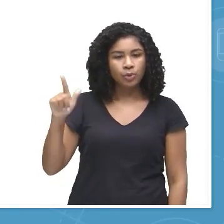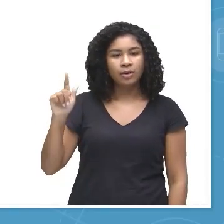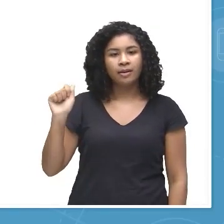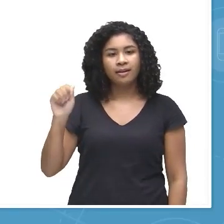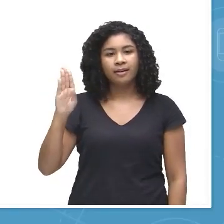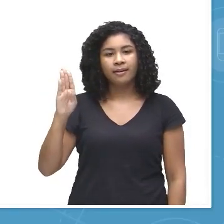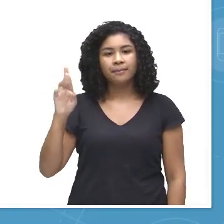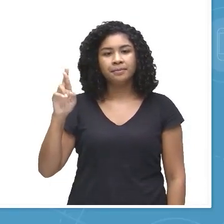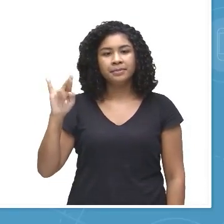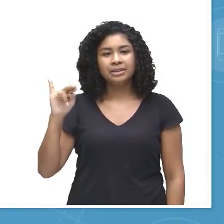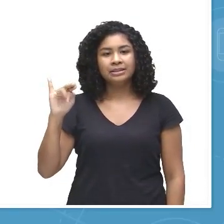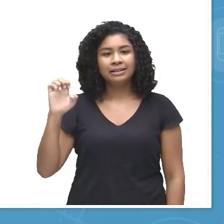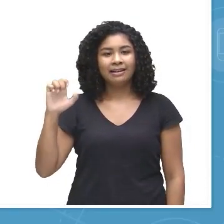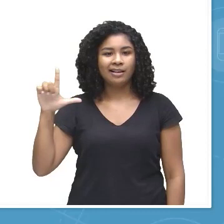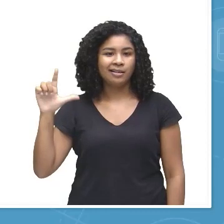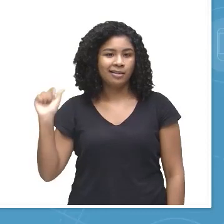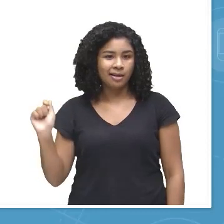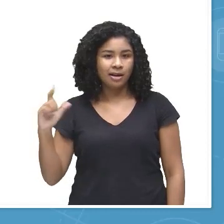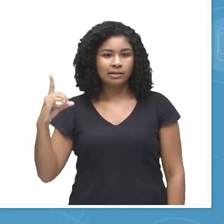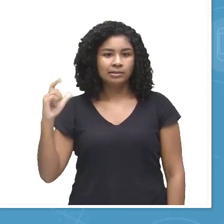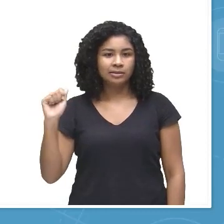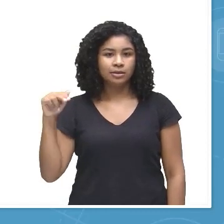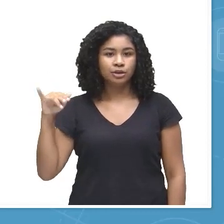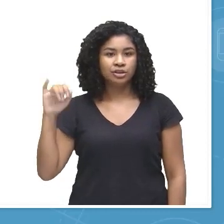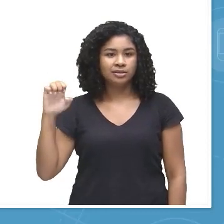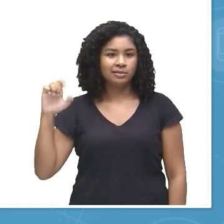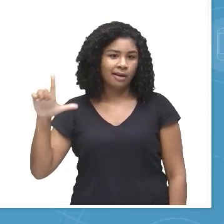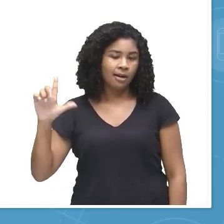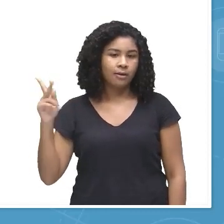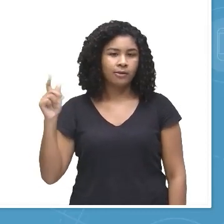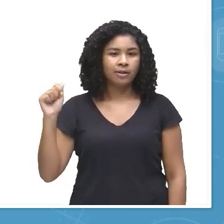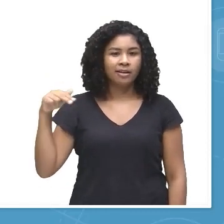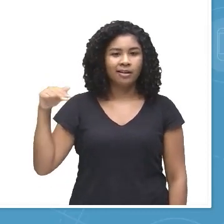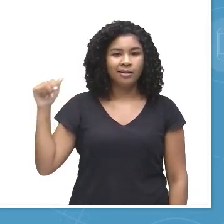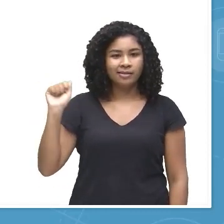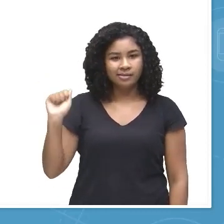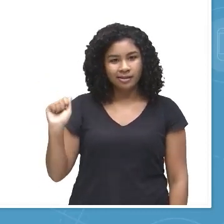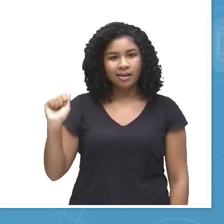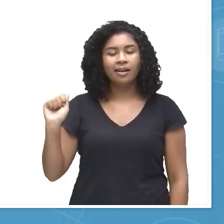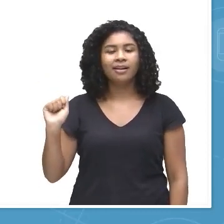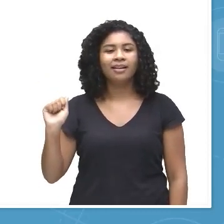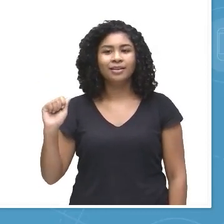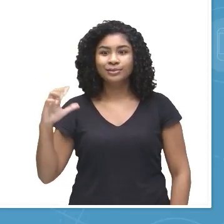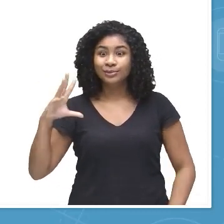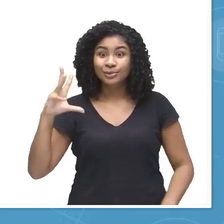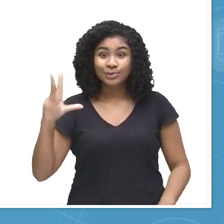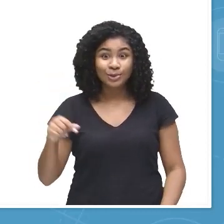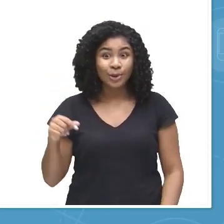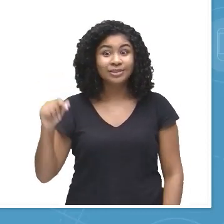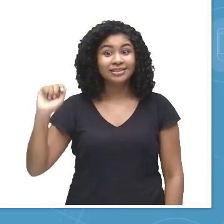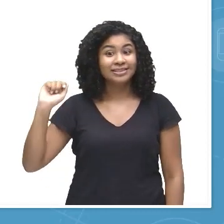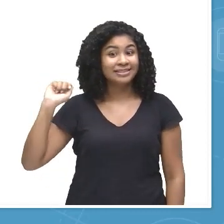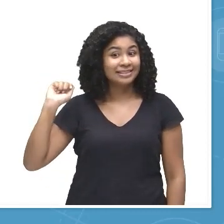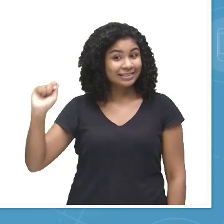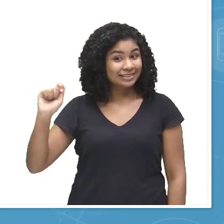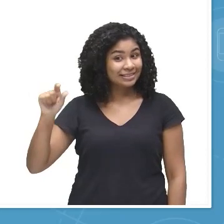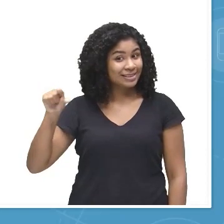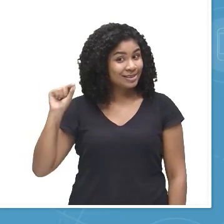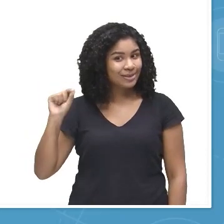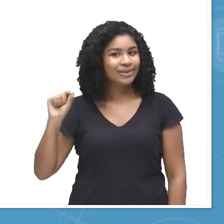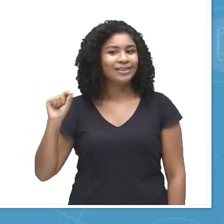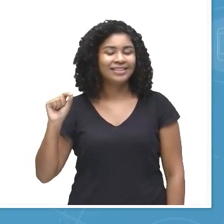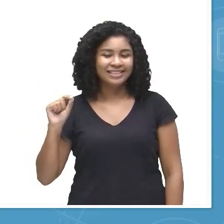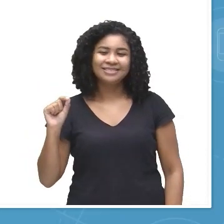Gabriela, Hanna, Daniel também respondeu a letra A. Tá muito legal a participação de vocês,